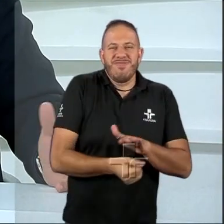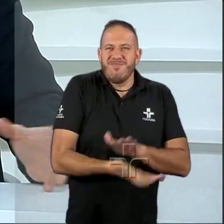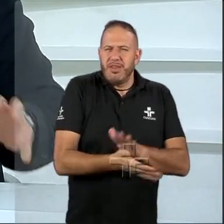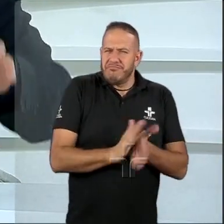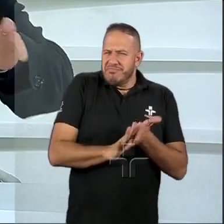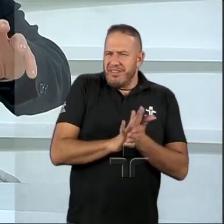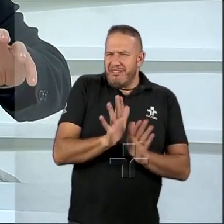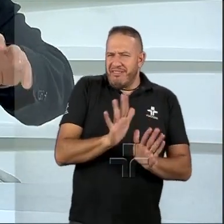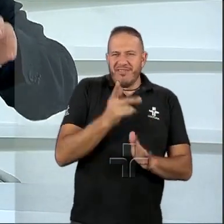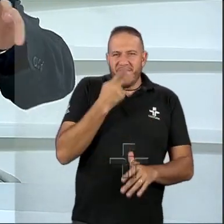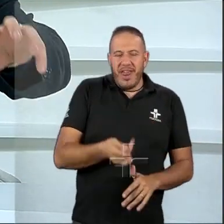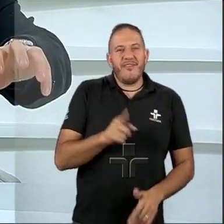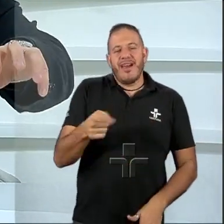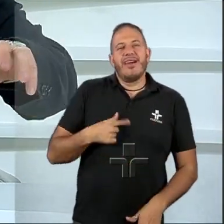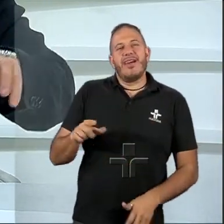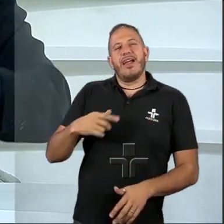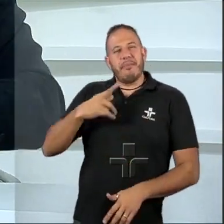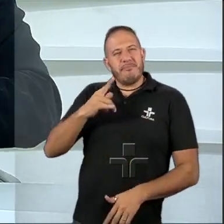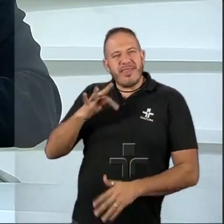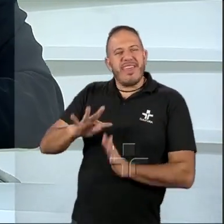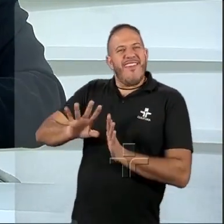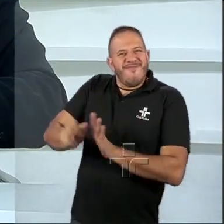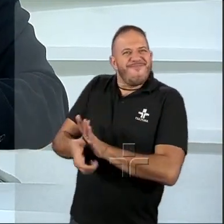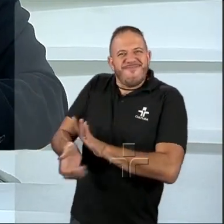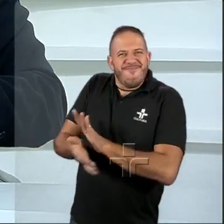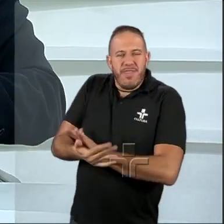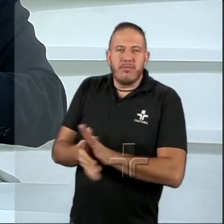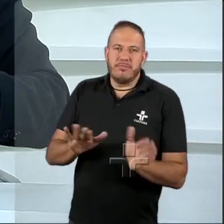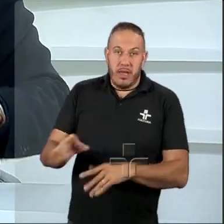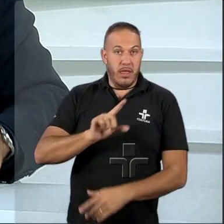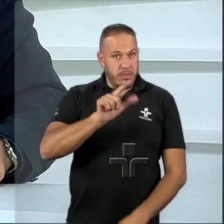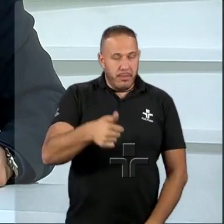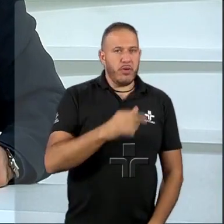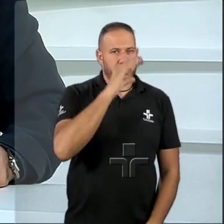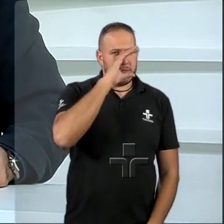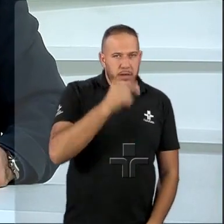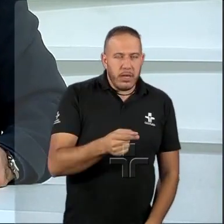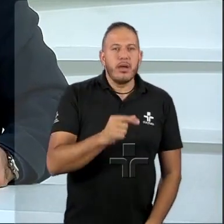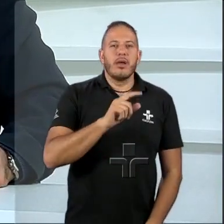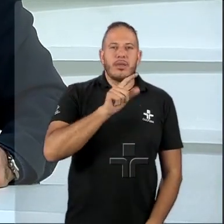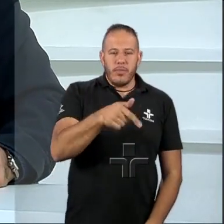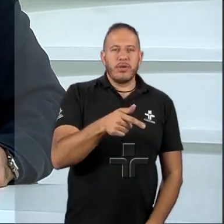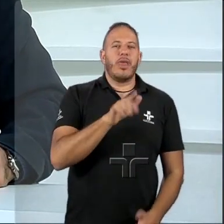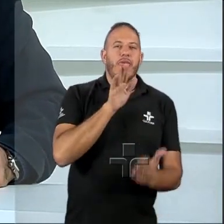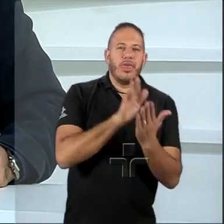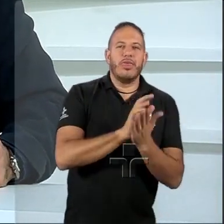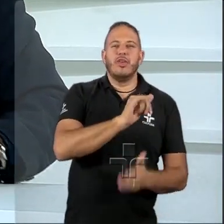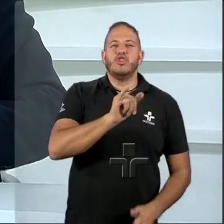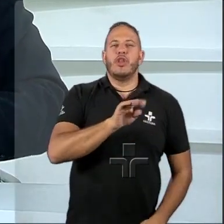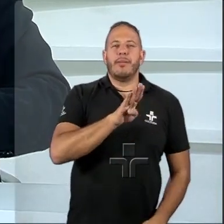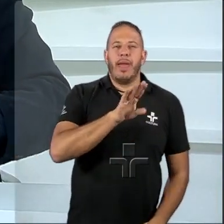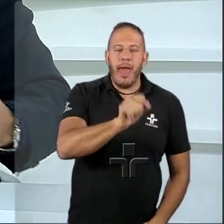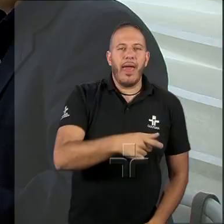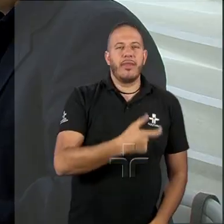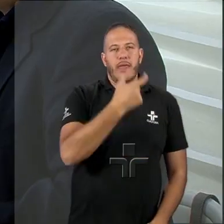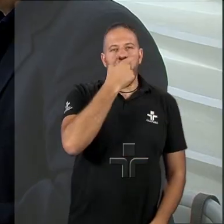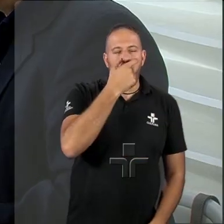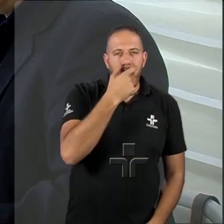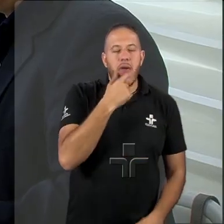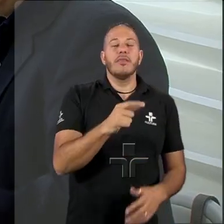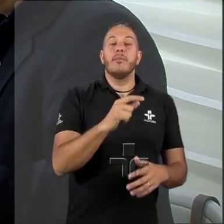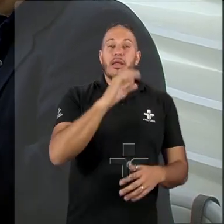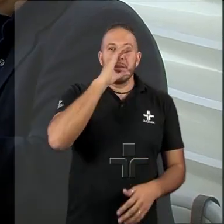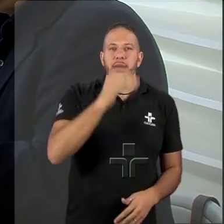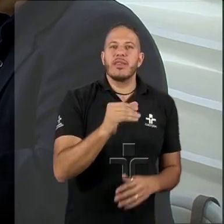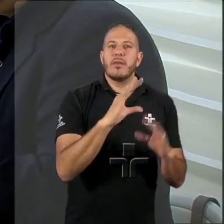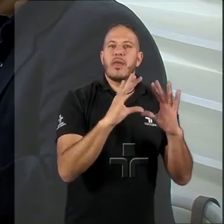na sociedade. Era o petralha, o sinônimo de corrupto. Quando o PSDB também se macula, vem a JBS, vem os vídeos do Aécio, ele vai perdendo esse